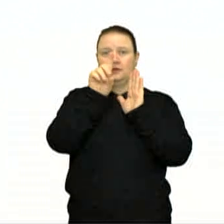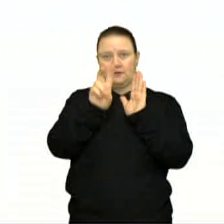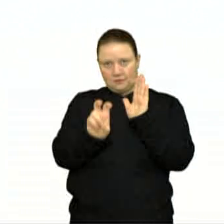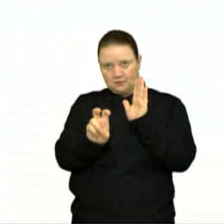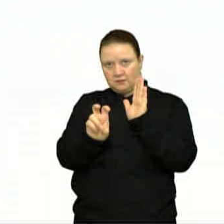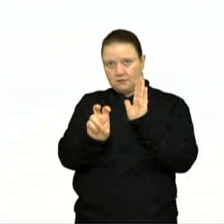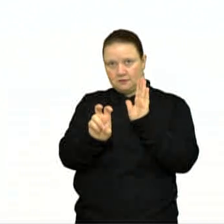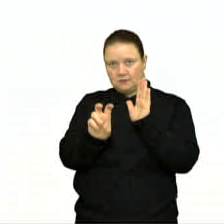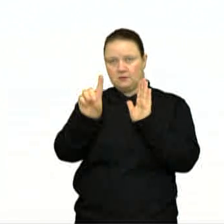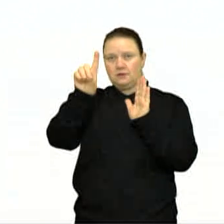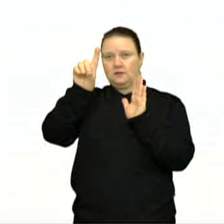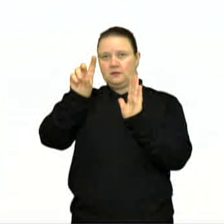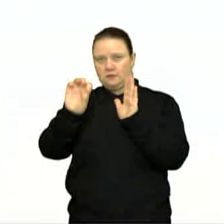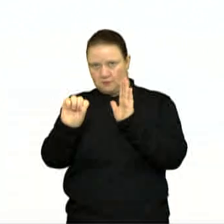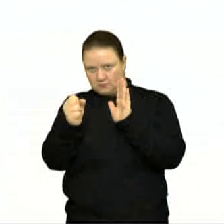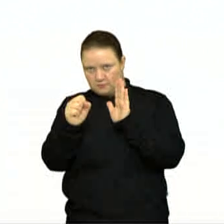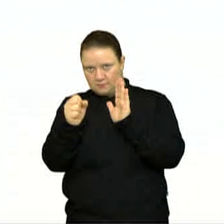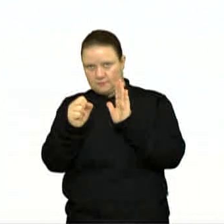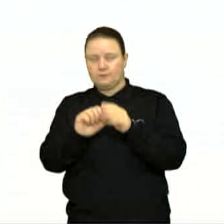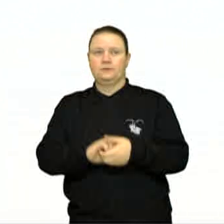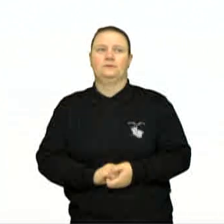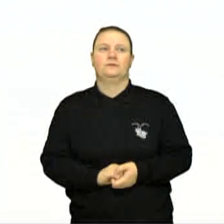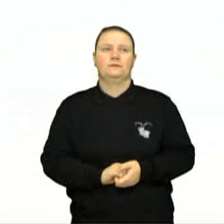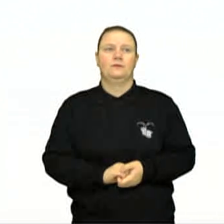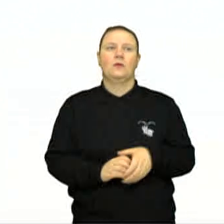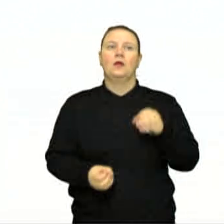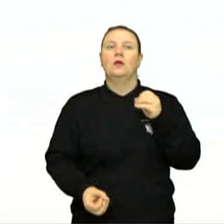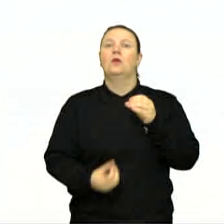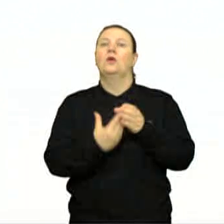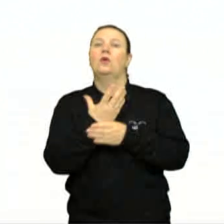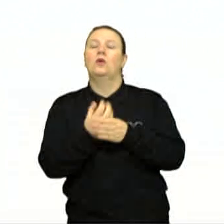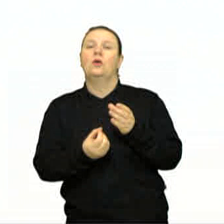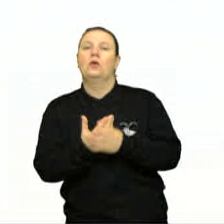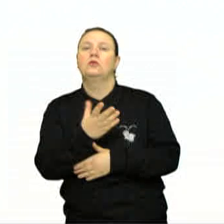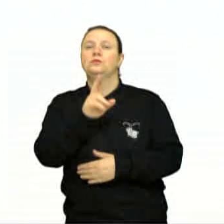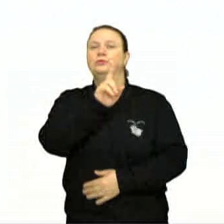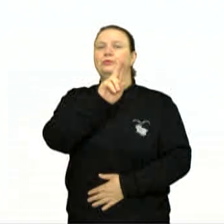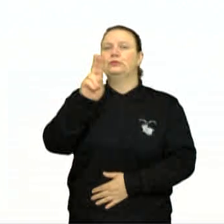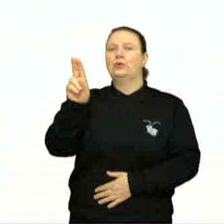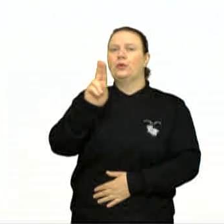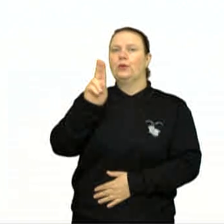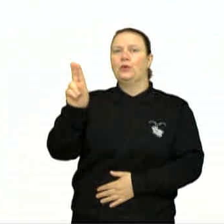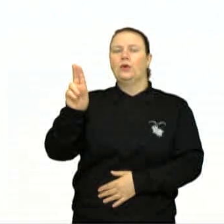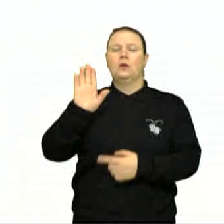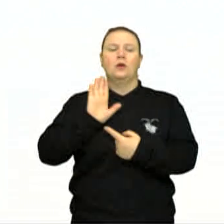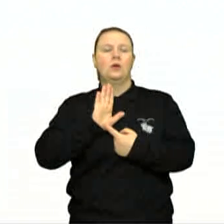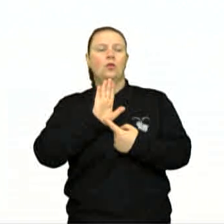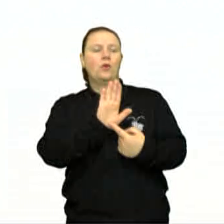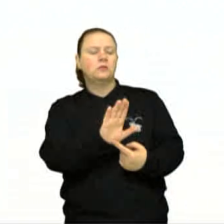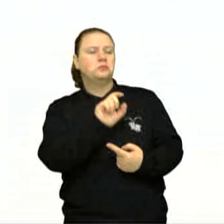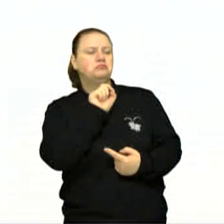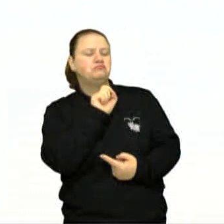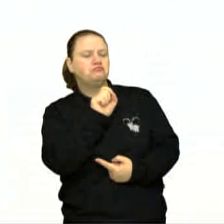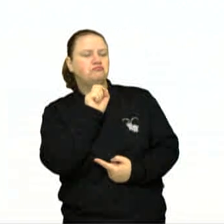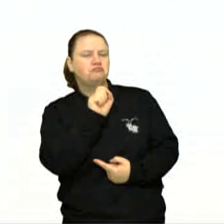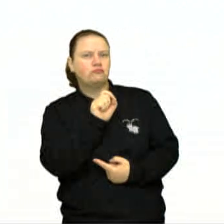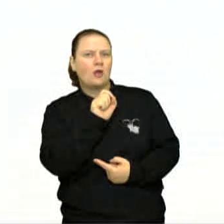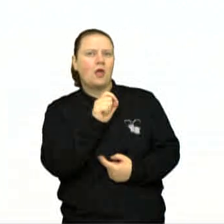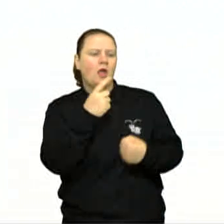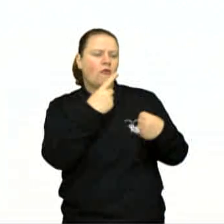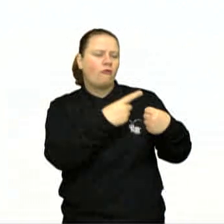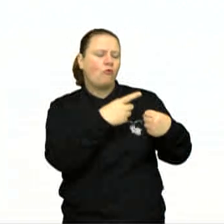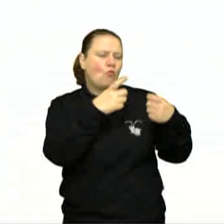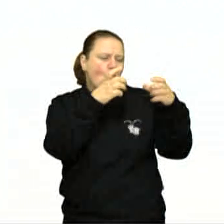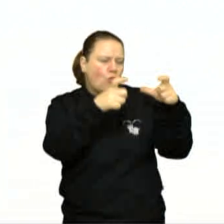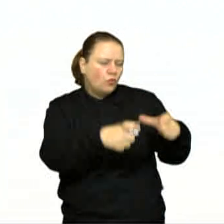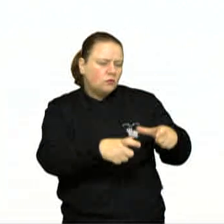né? Então, veio com os portugueses para cá. A origem desse nome parece apontar para os habitantes da vila, né? Os vilanos,